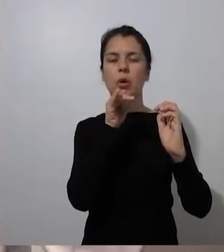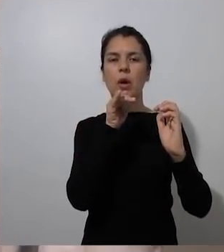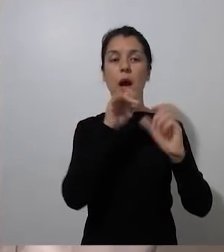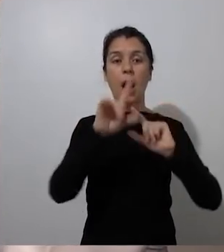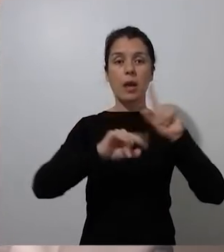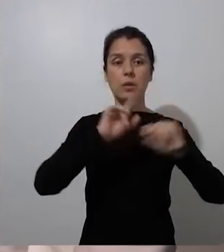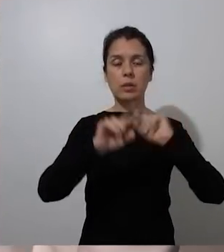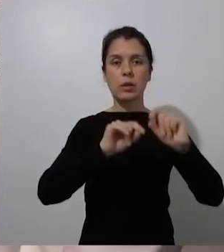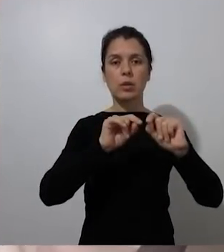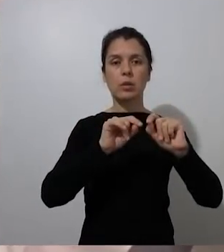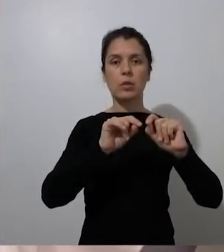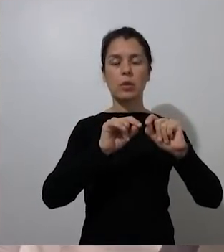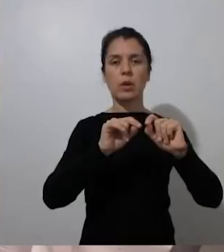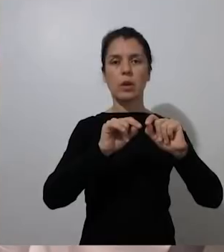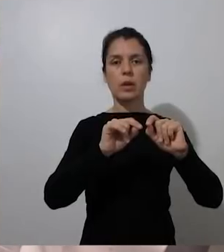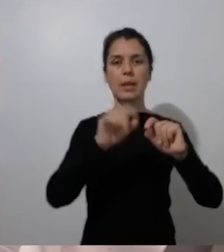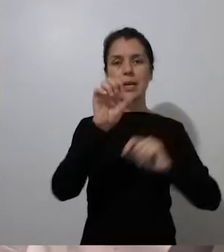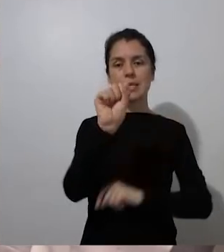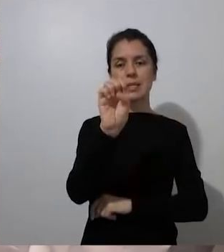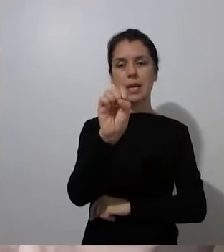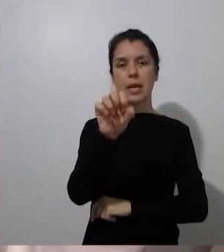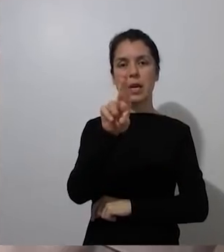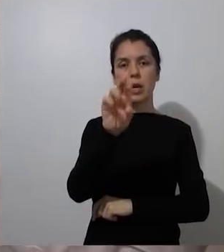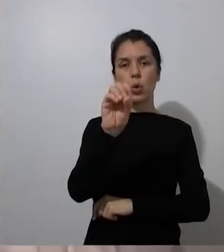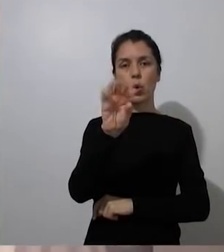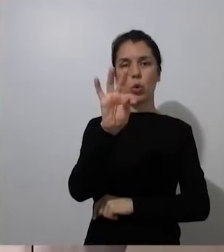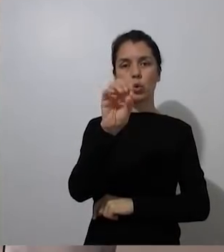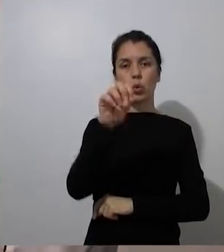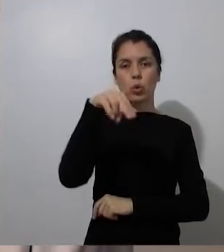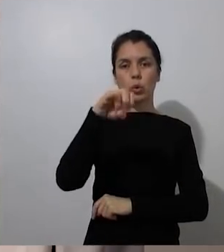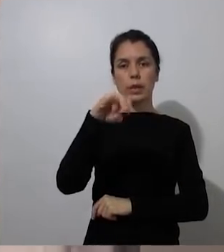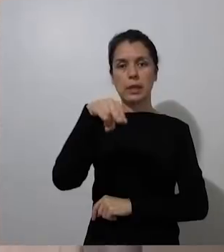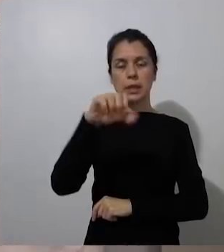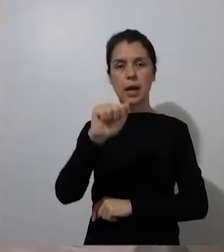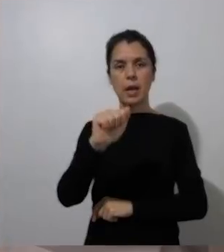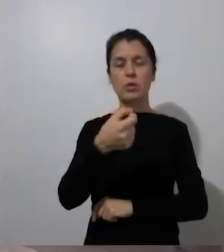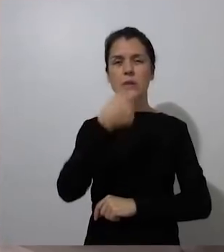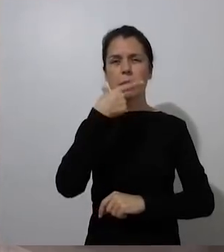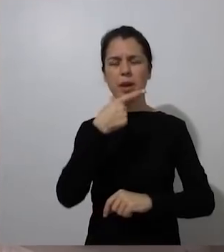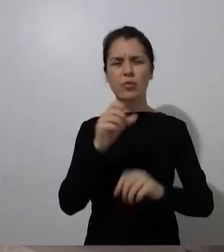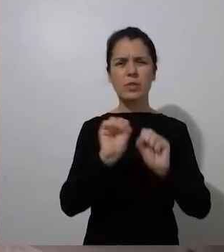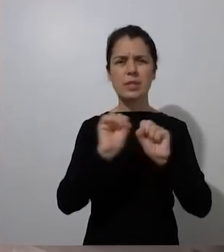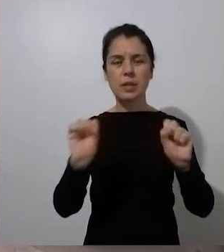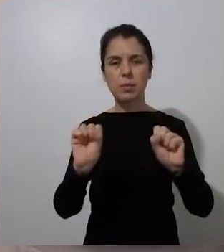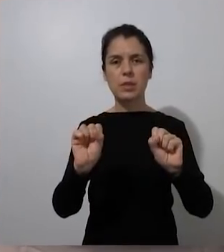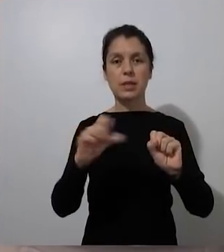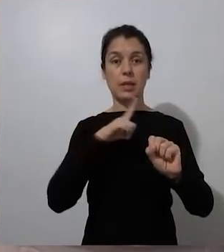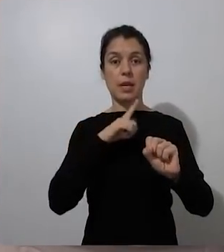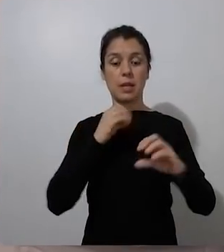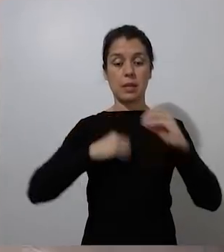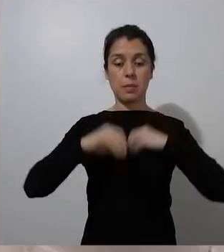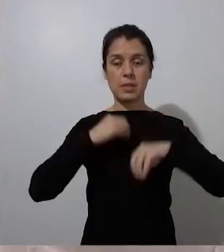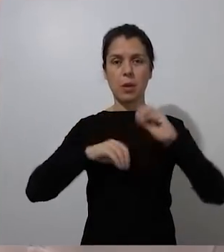os inibidores seletivos de recaptação de serotonina, que são os remédios mais simples